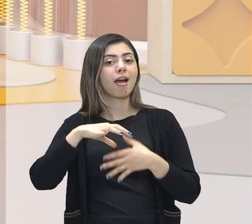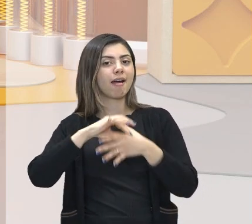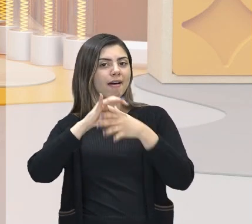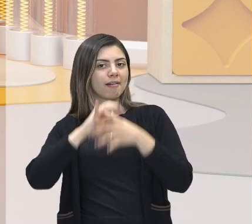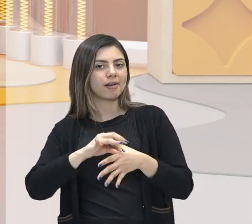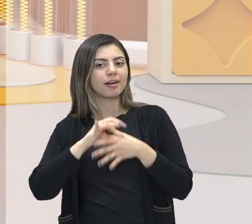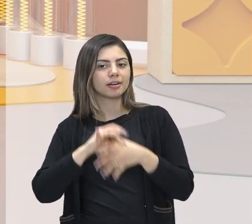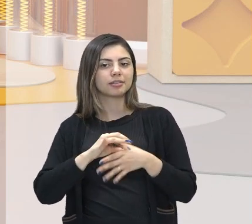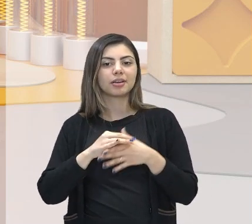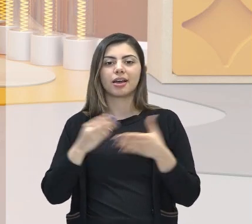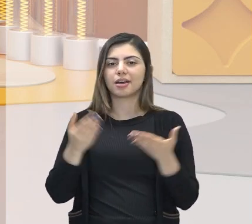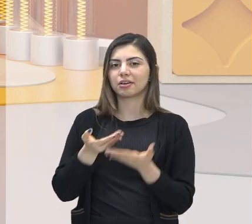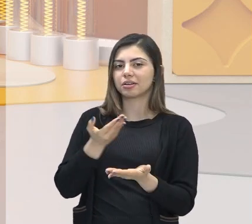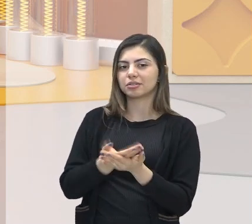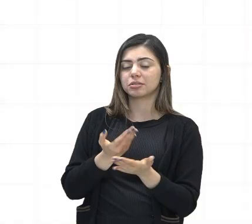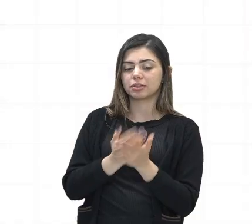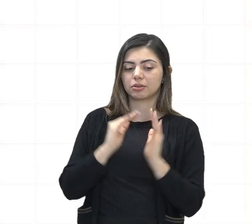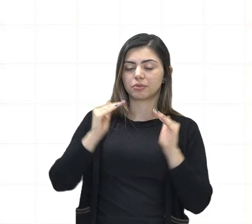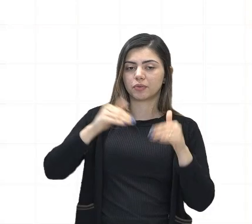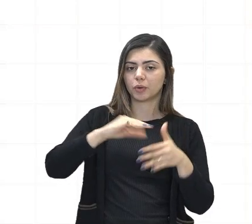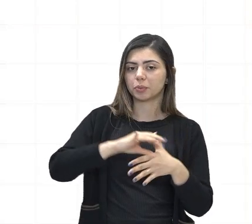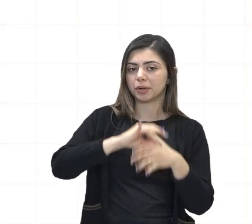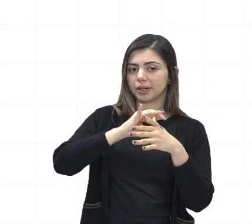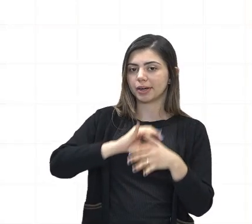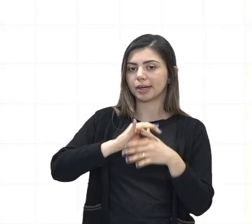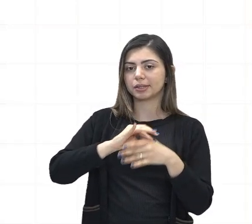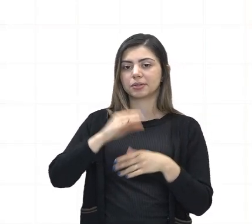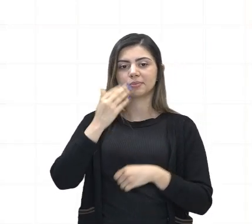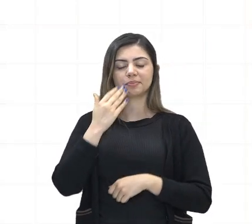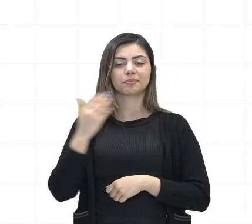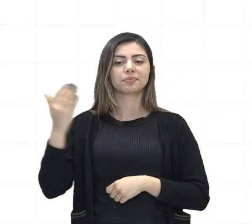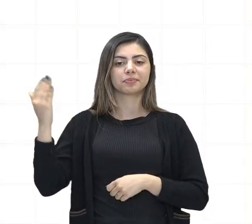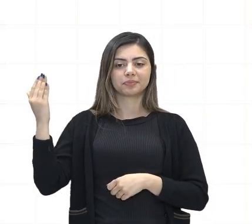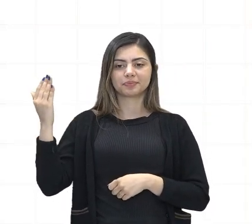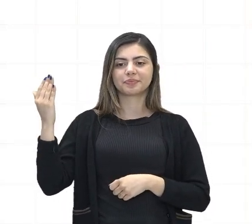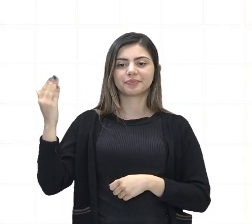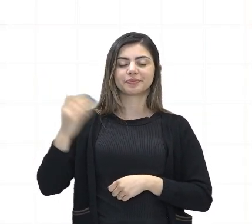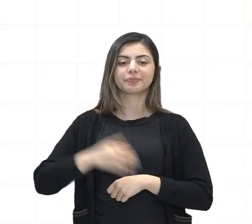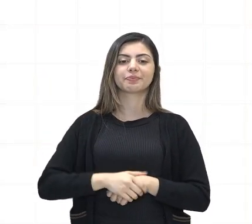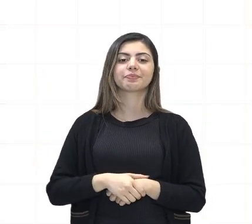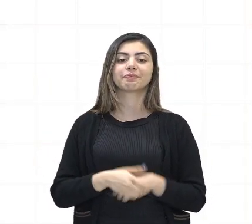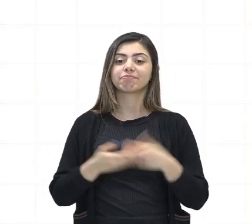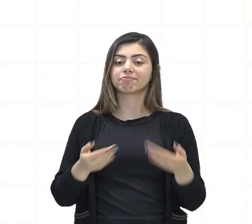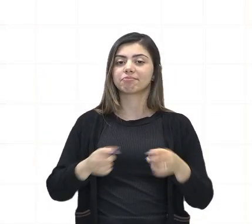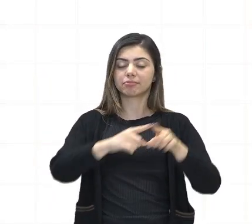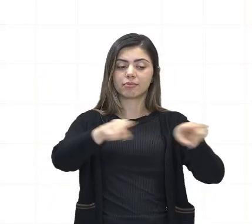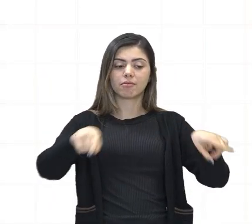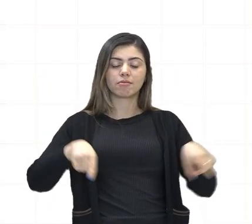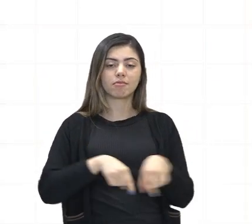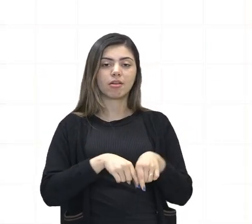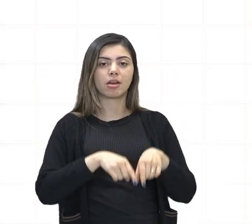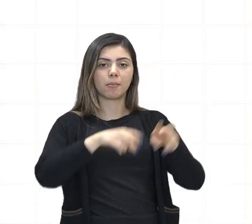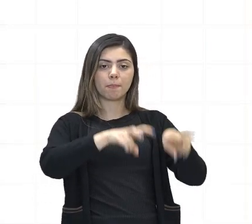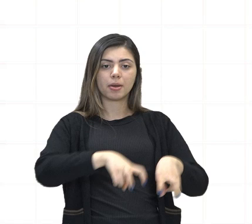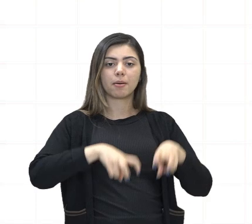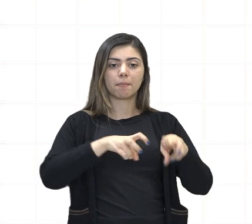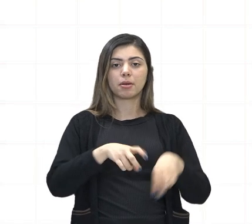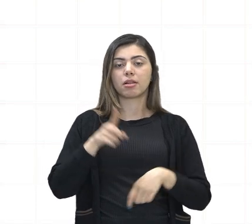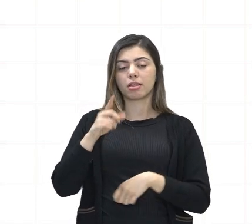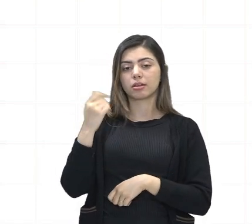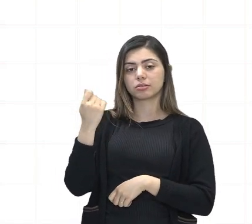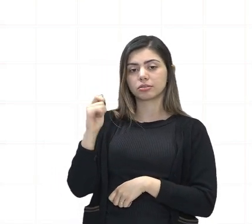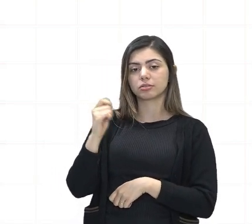sobre a carne que a gente vai continuar vendo agora, nesse momento. Gente, as áreas dos campos argentinos, que são onde ficam